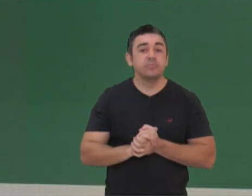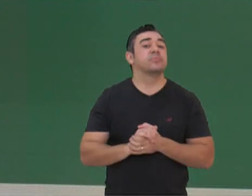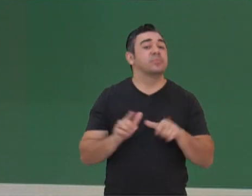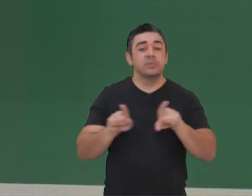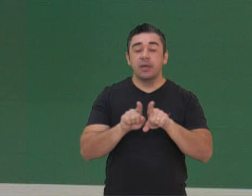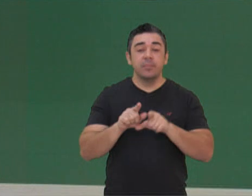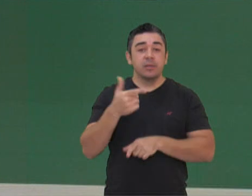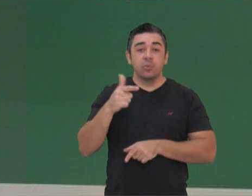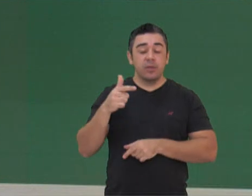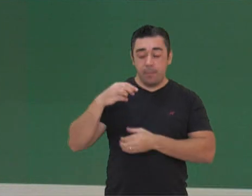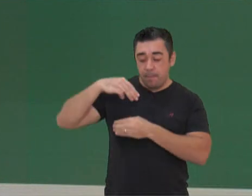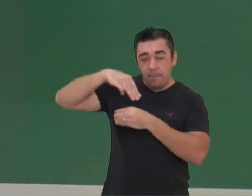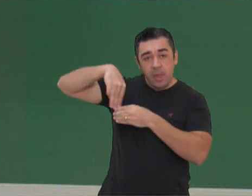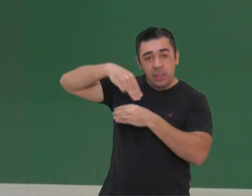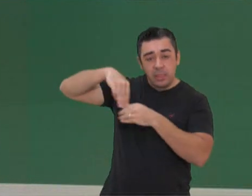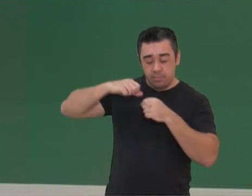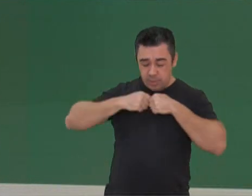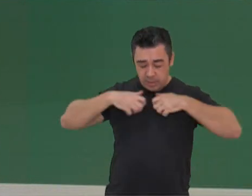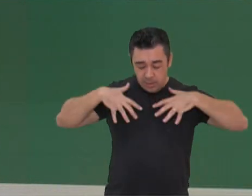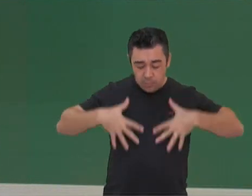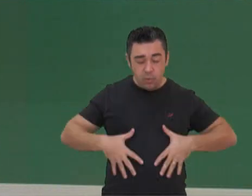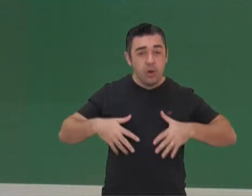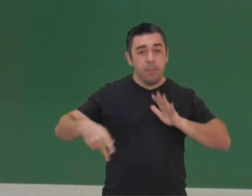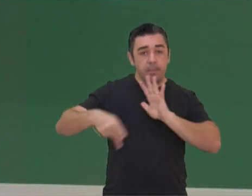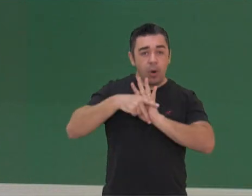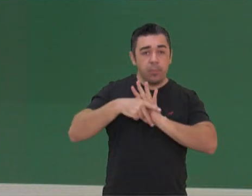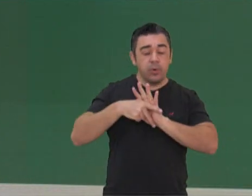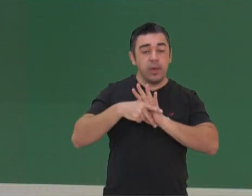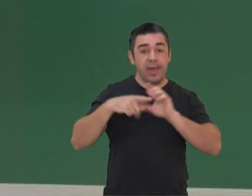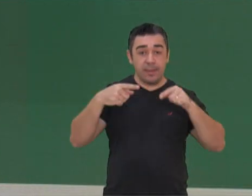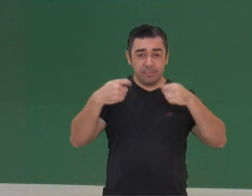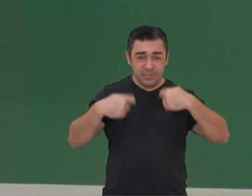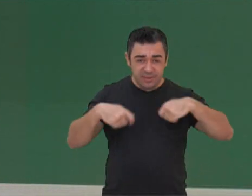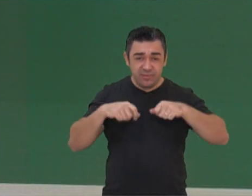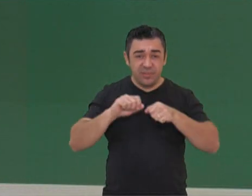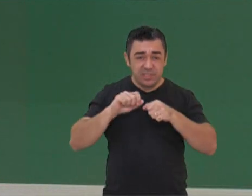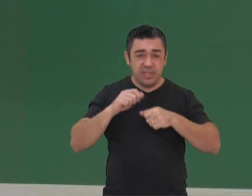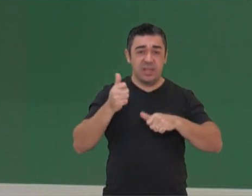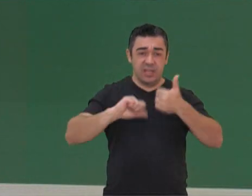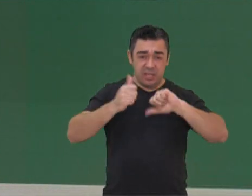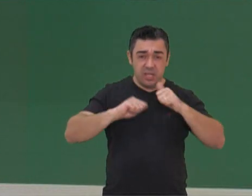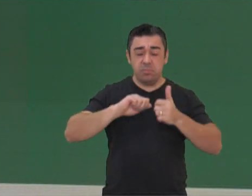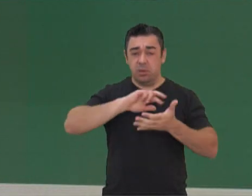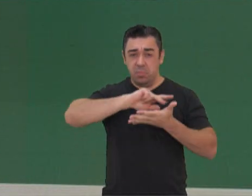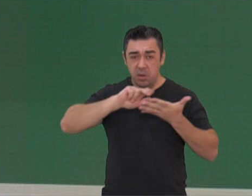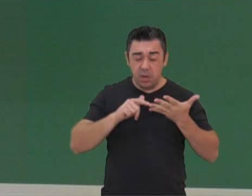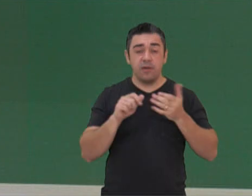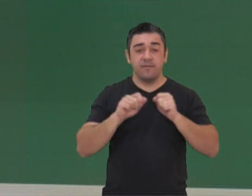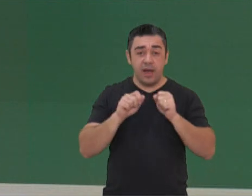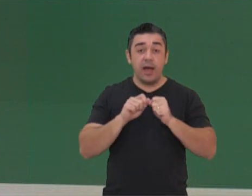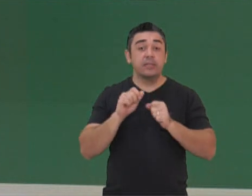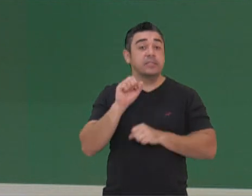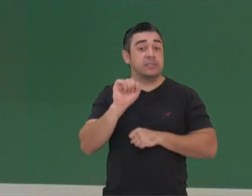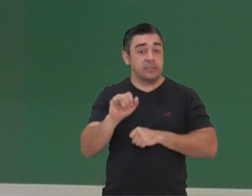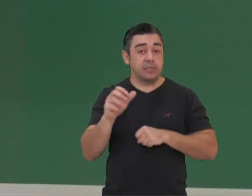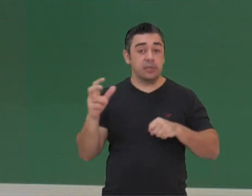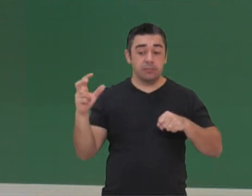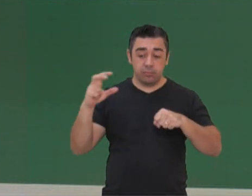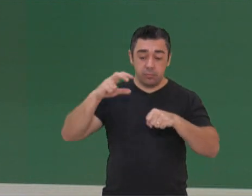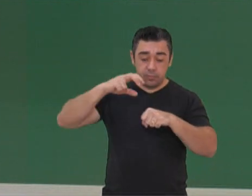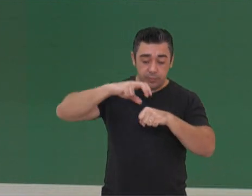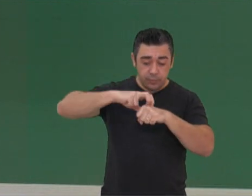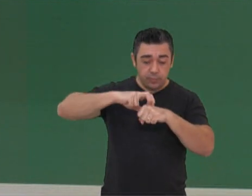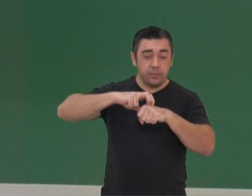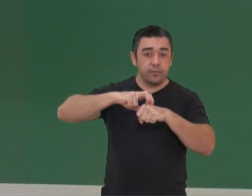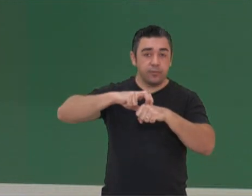têm metabolismo próprio. Então, tudo que eles precisam fazer, as reações químicas, reprodução, mutação, evolução, eles só fazem se eles estiverem dentro de uma